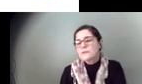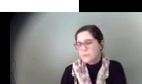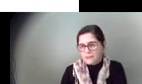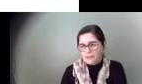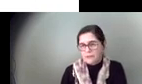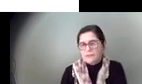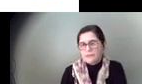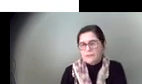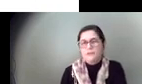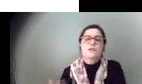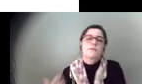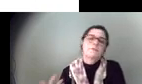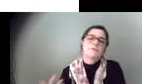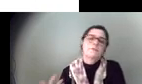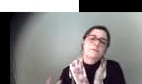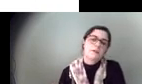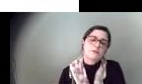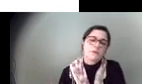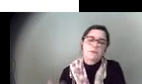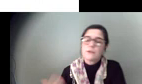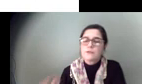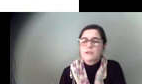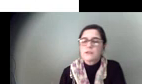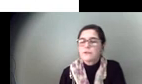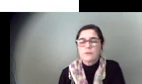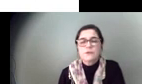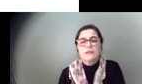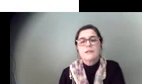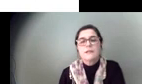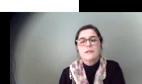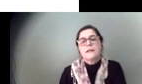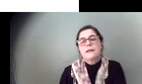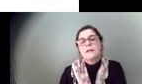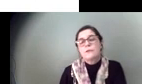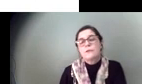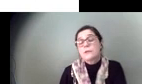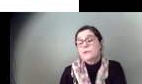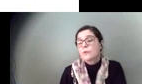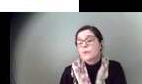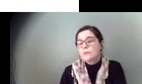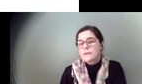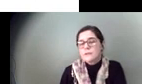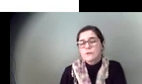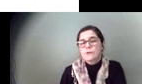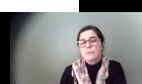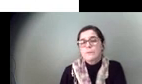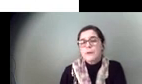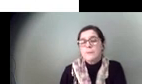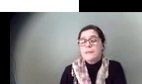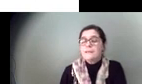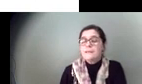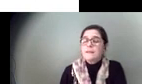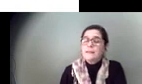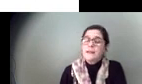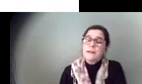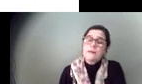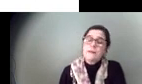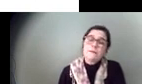não são recentes, né? Nós já, né, já vimos e revimos aí durante alguns anos.